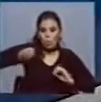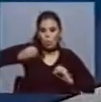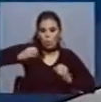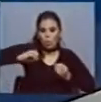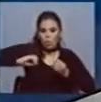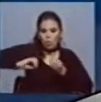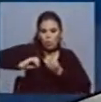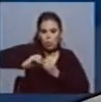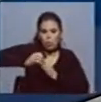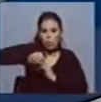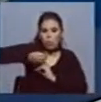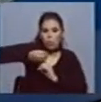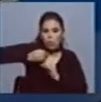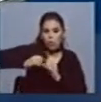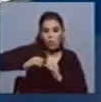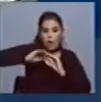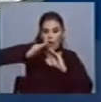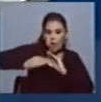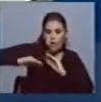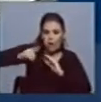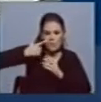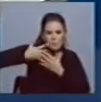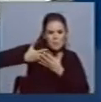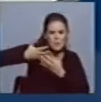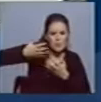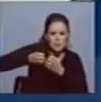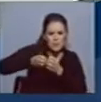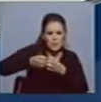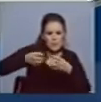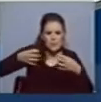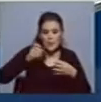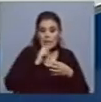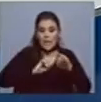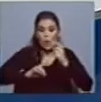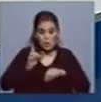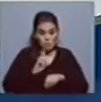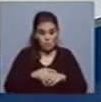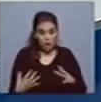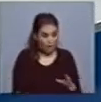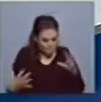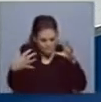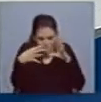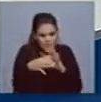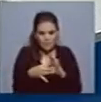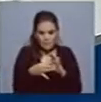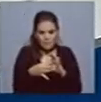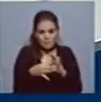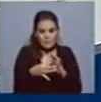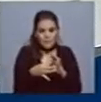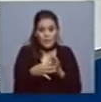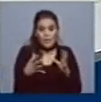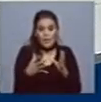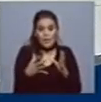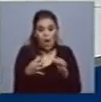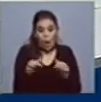ondas gravitacionais foram cada vez mais intensas, até que dá-se precisamente à altura da fusão. Primeiro mistério. Nós